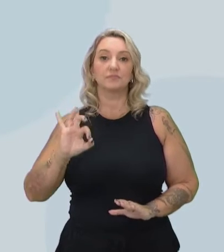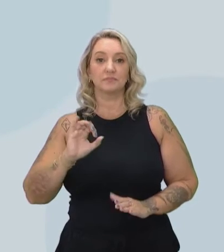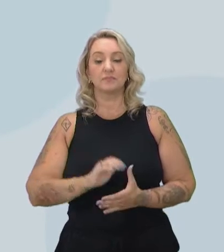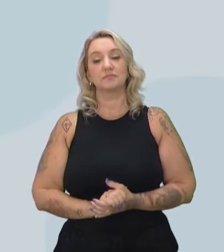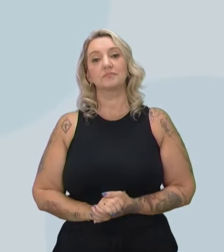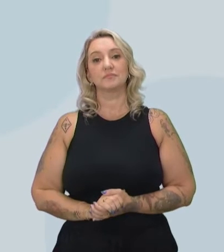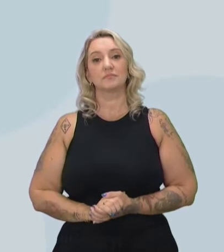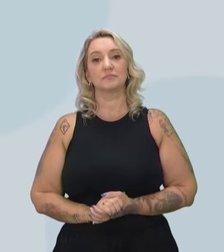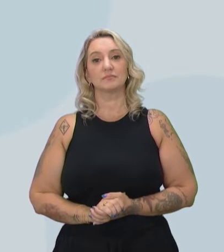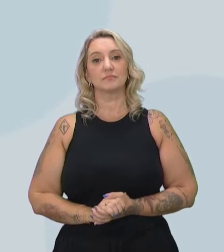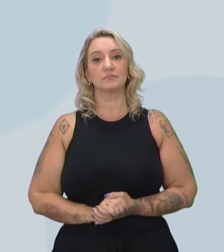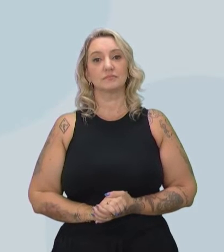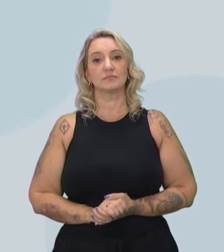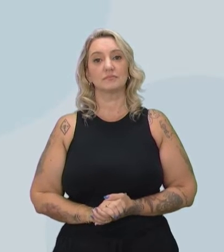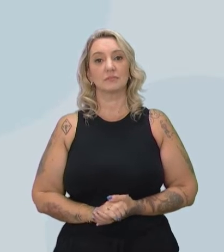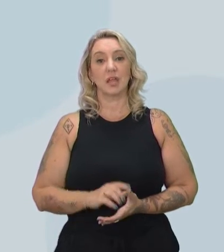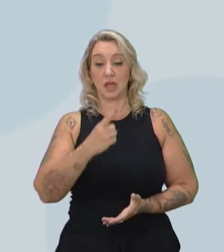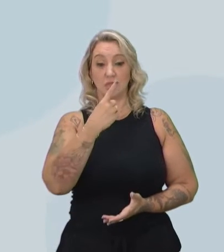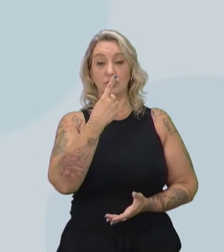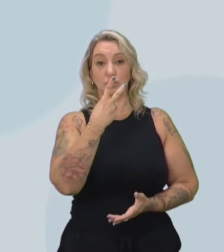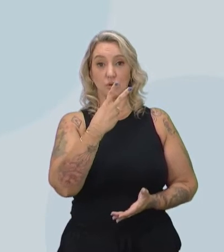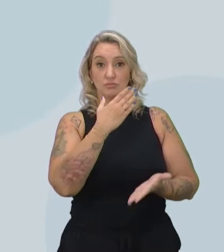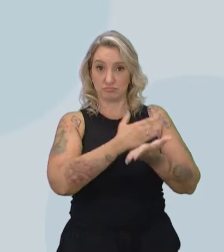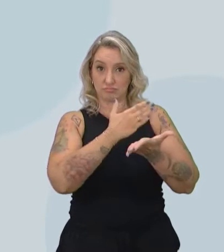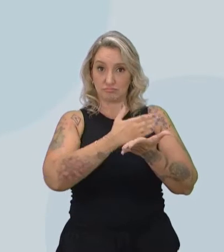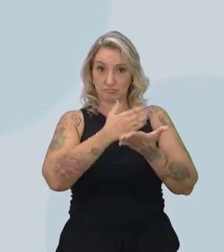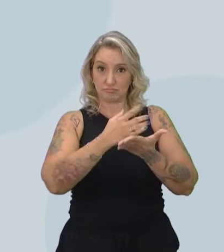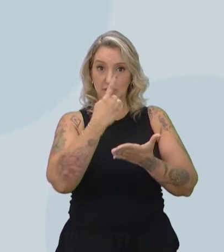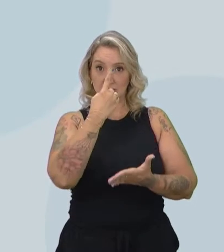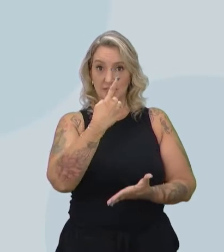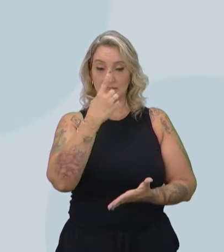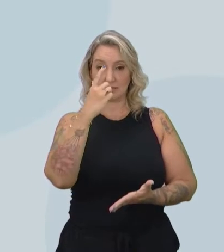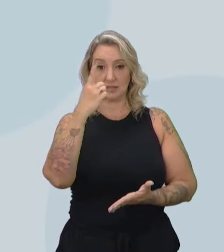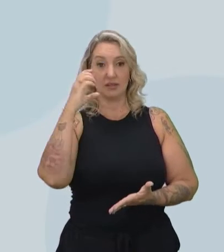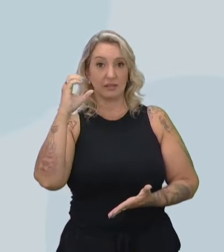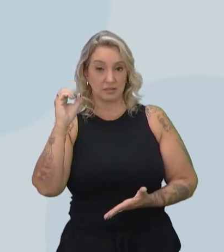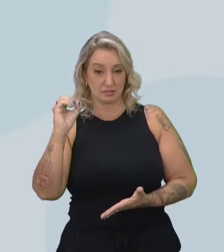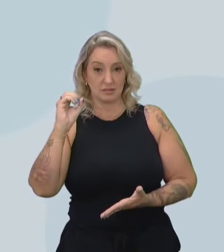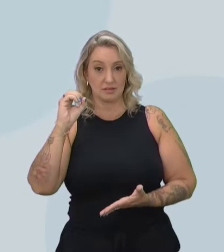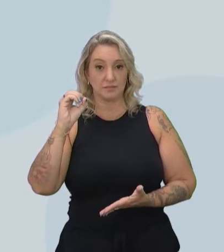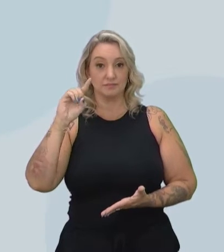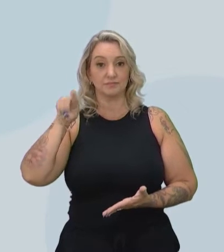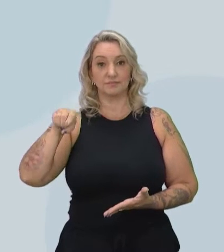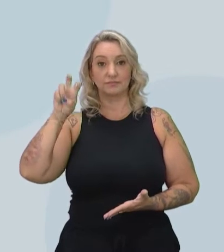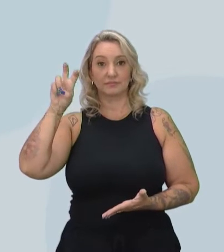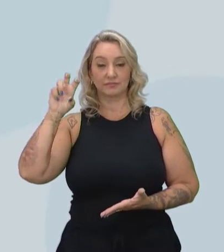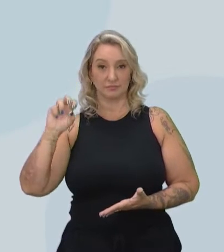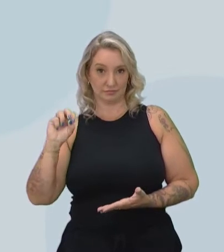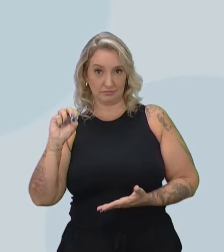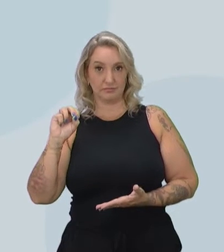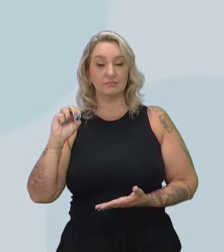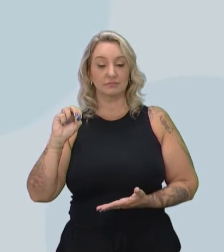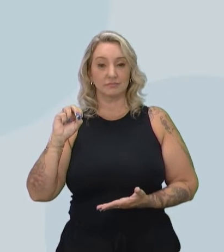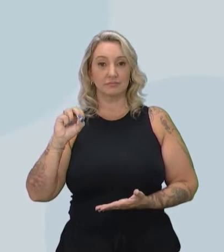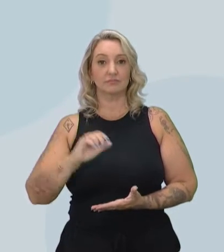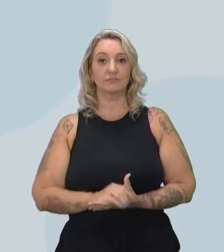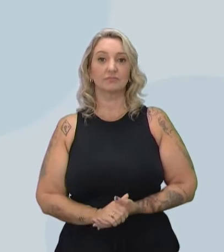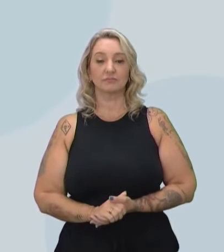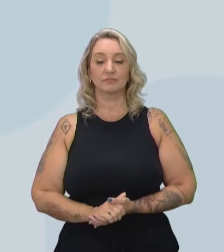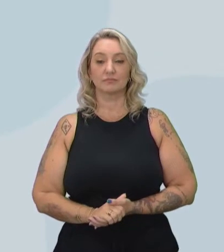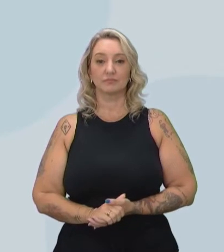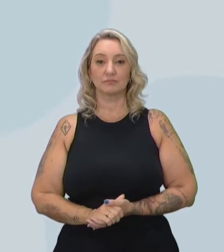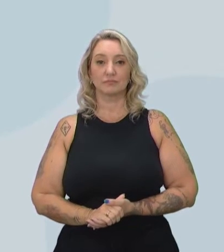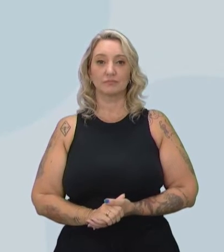comprado, né, em 12 parcelas de 110, ó, 12 parcelas de